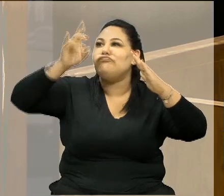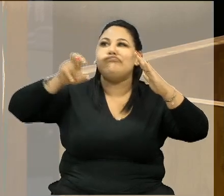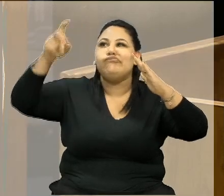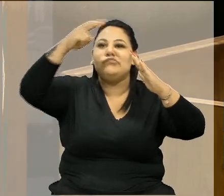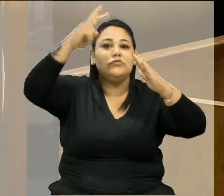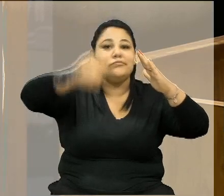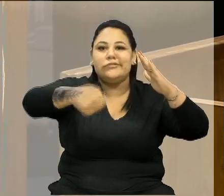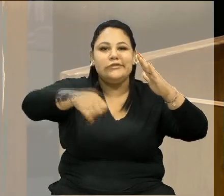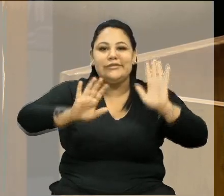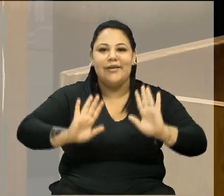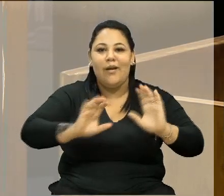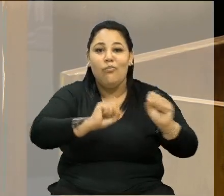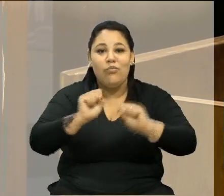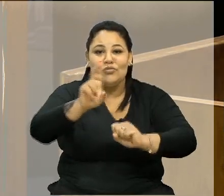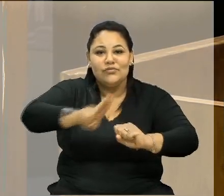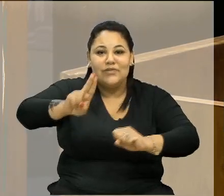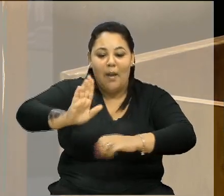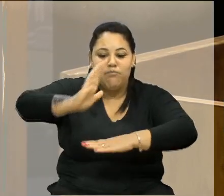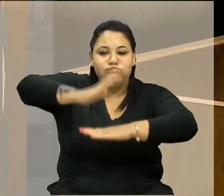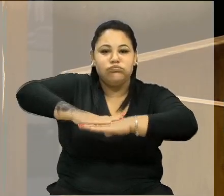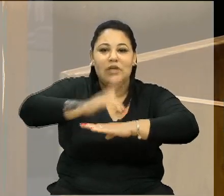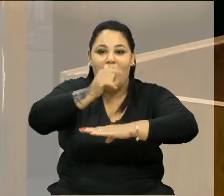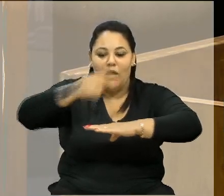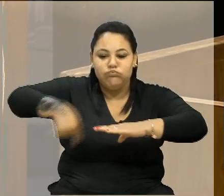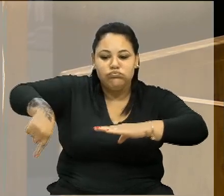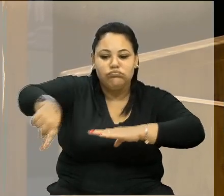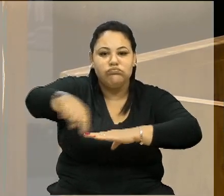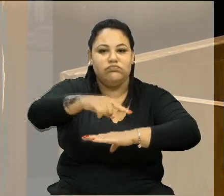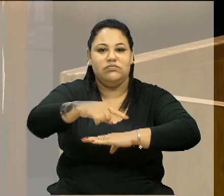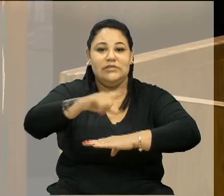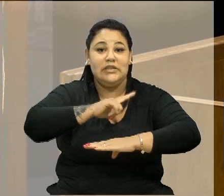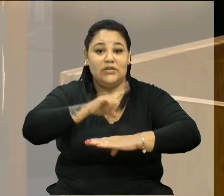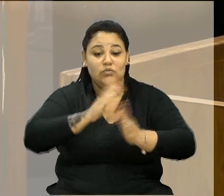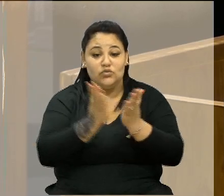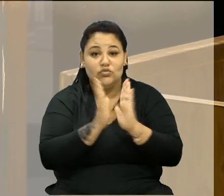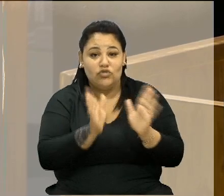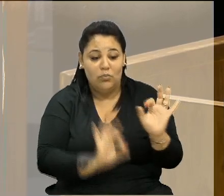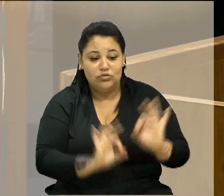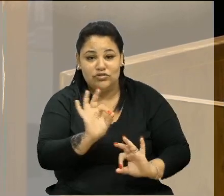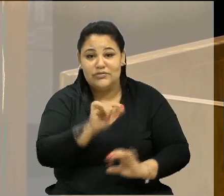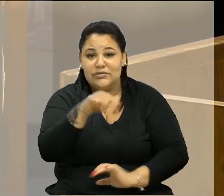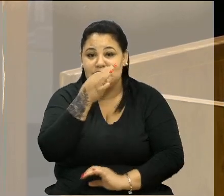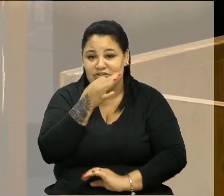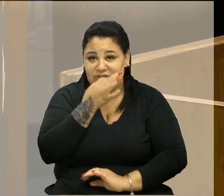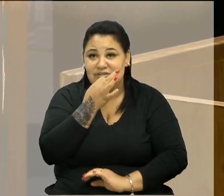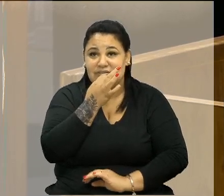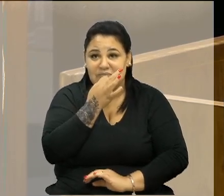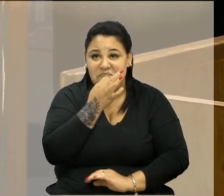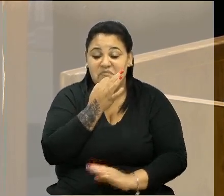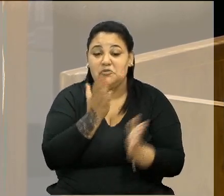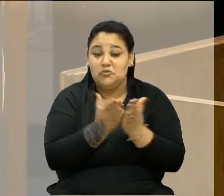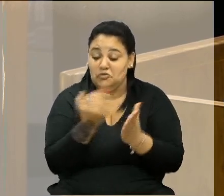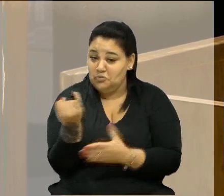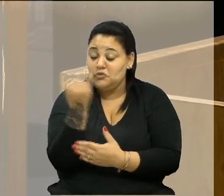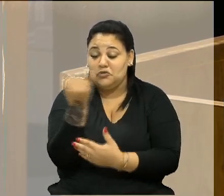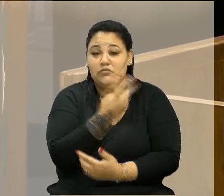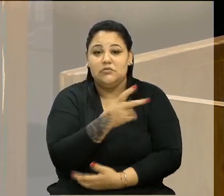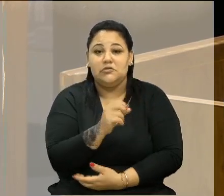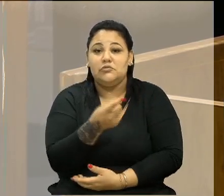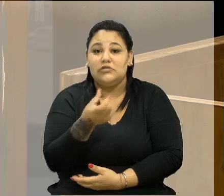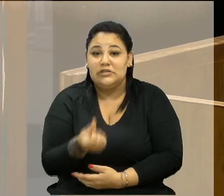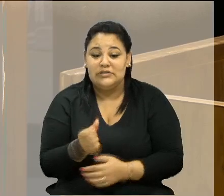Esse é um projeto que tem já um estudo aqui em Caxias do Sul, um estudo pioneiro, né? 2016, depois morreu o projeto.